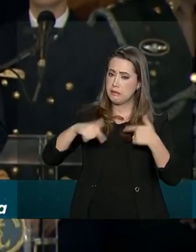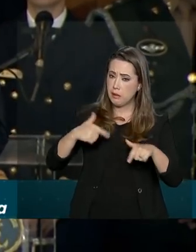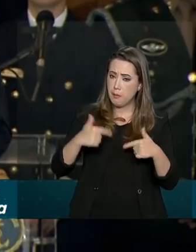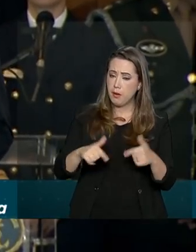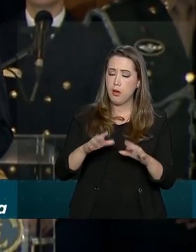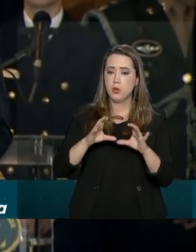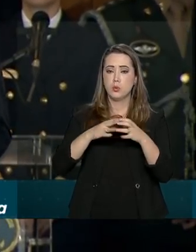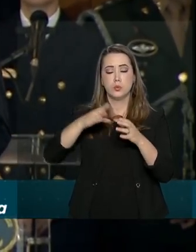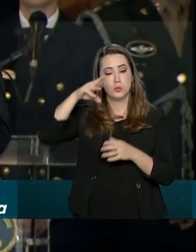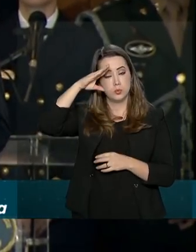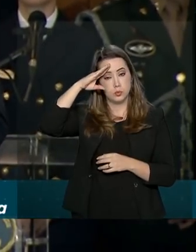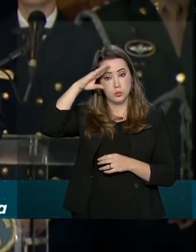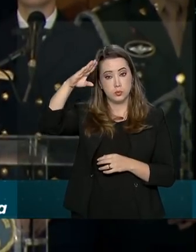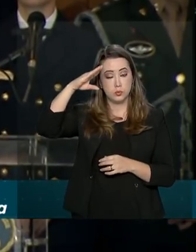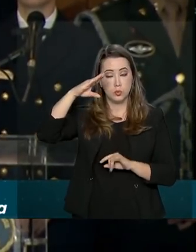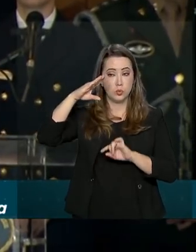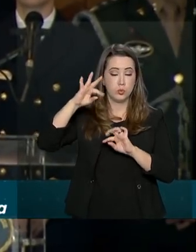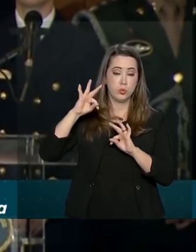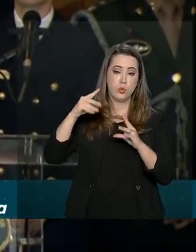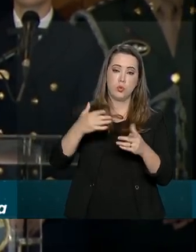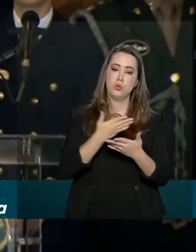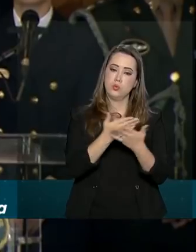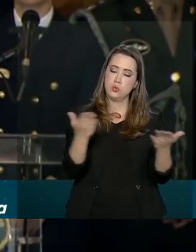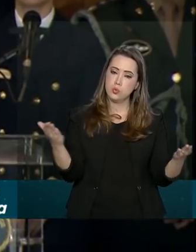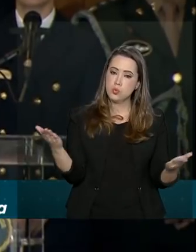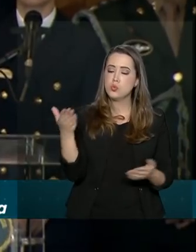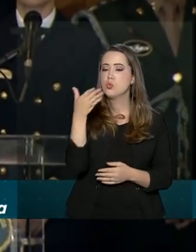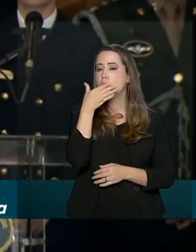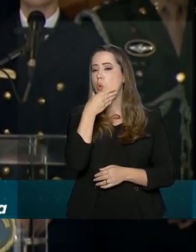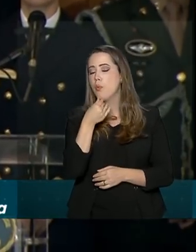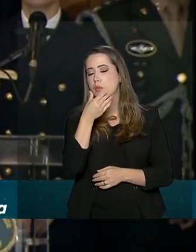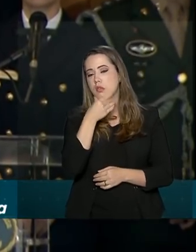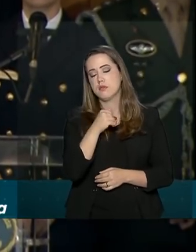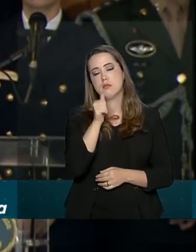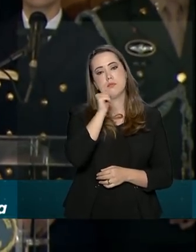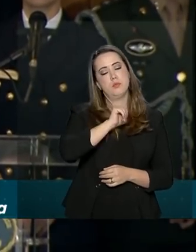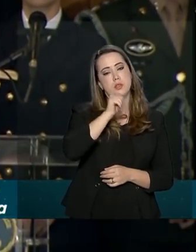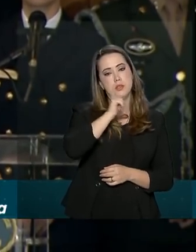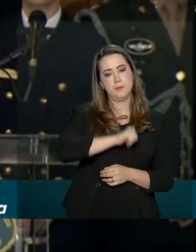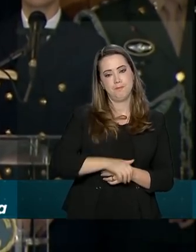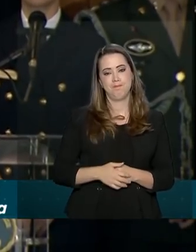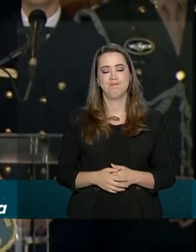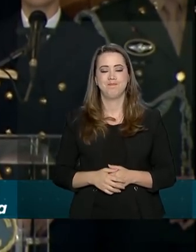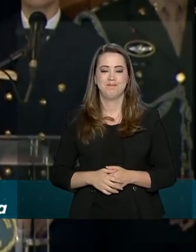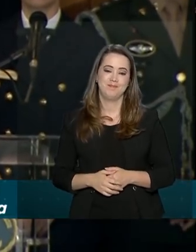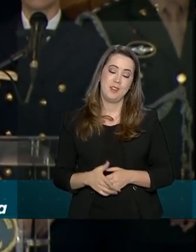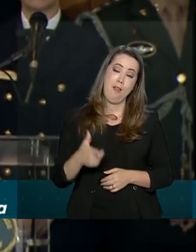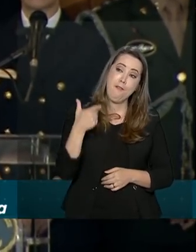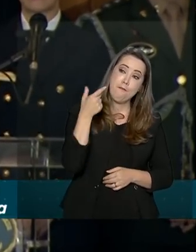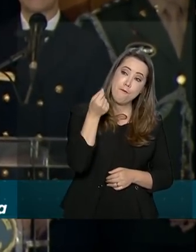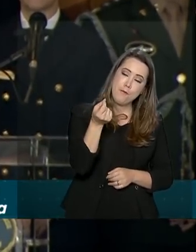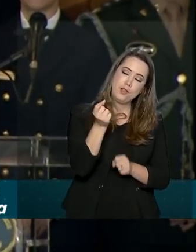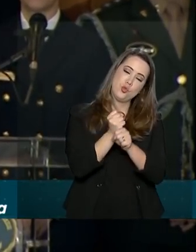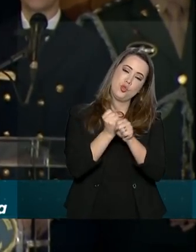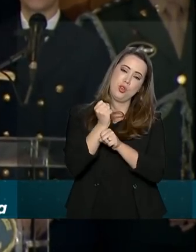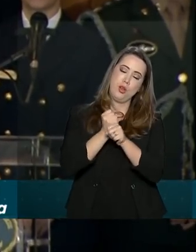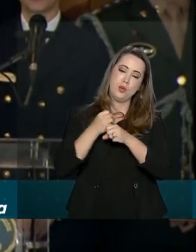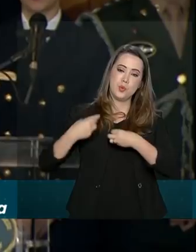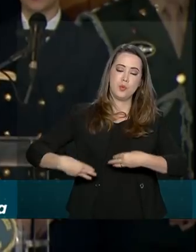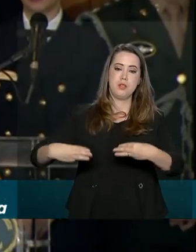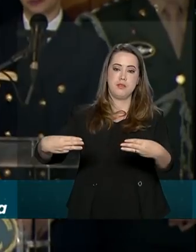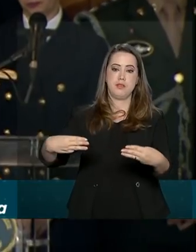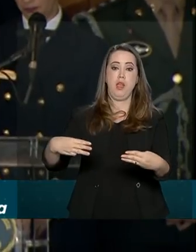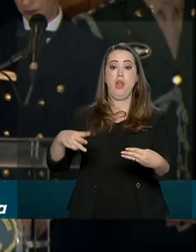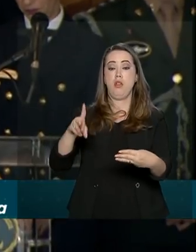senhores, senhoras, 20 anos do Ministério da Defesa. Se me